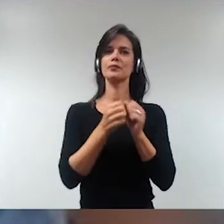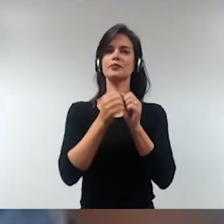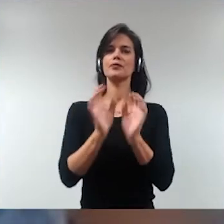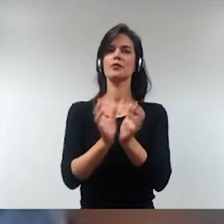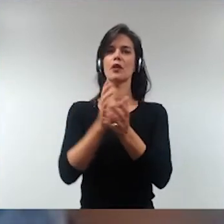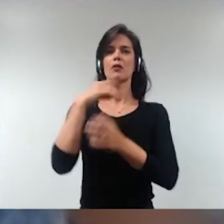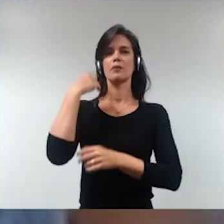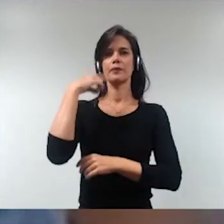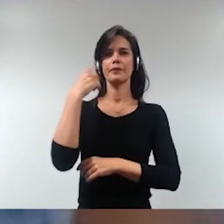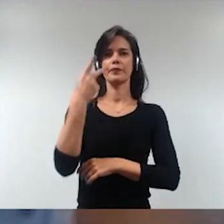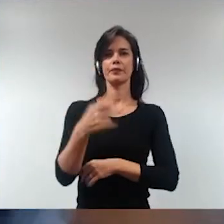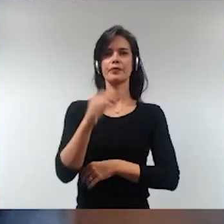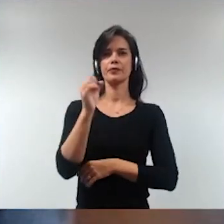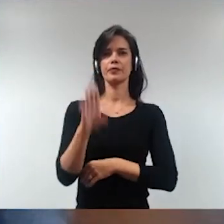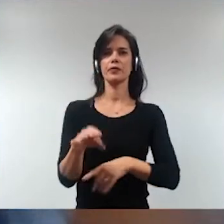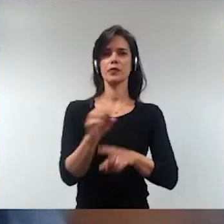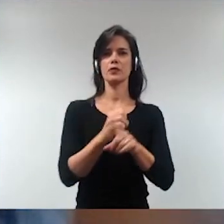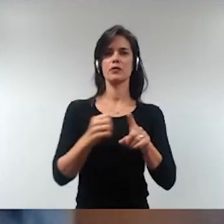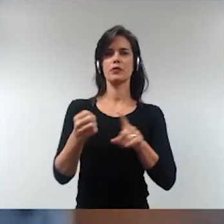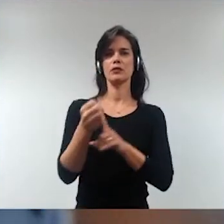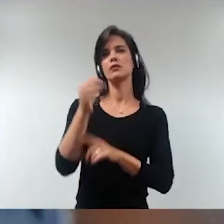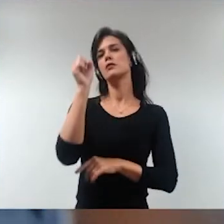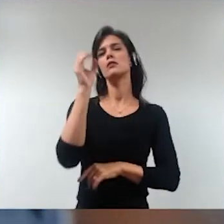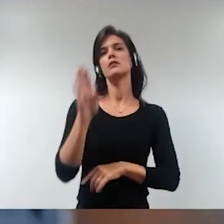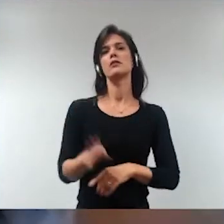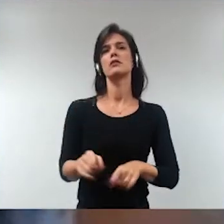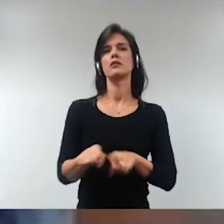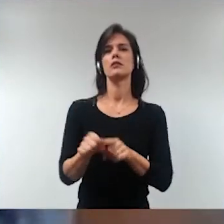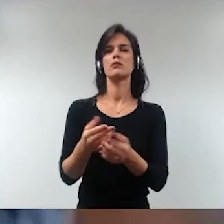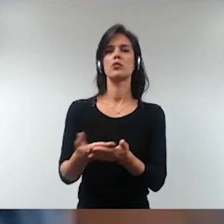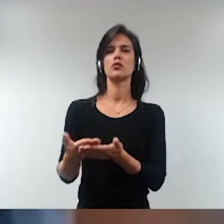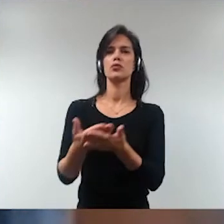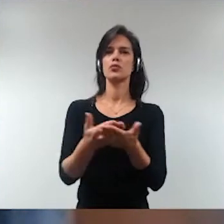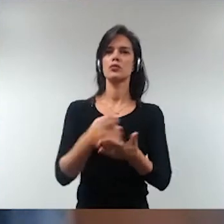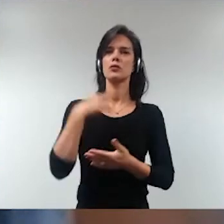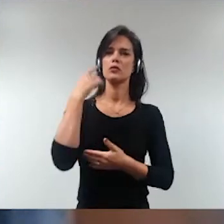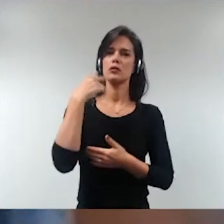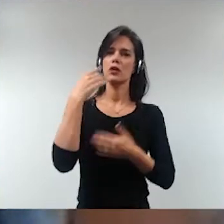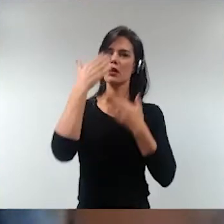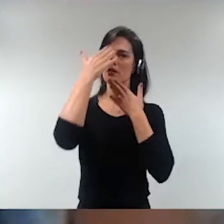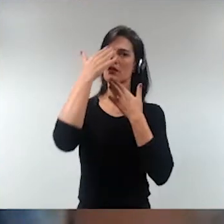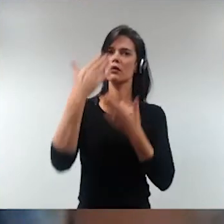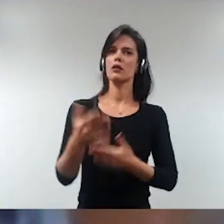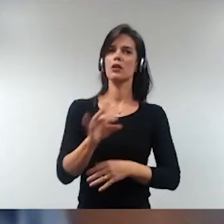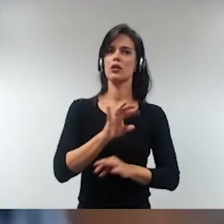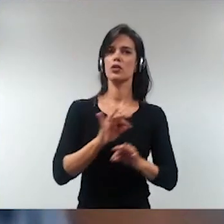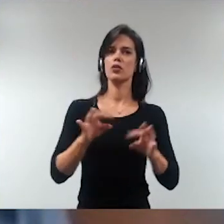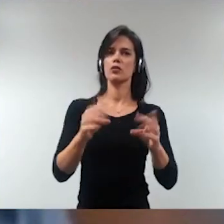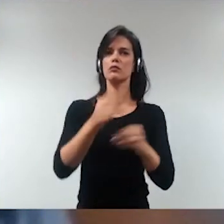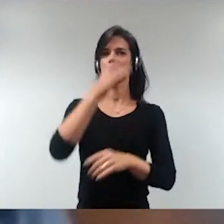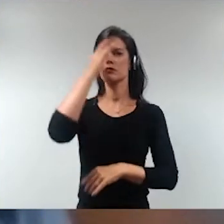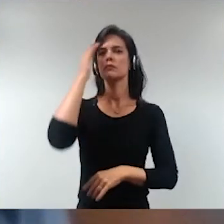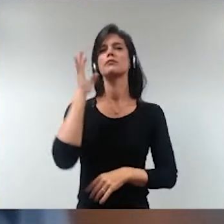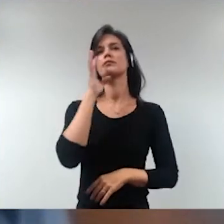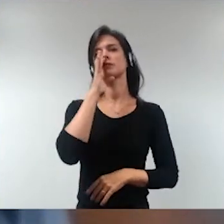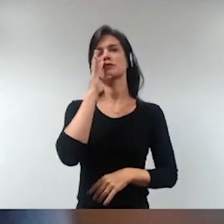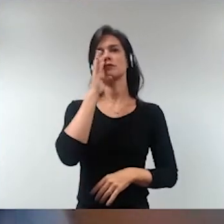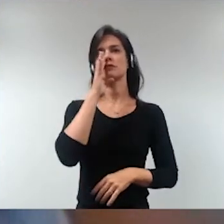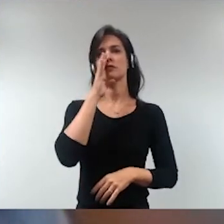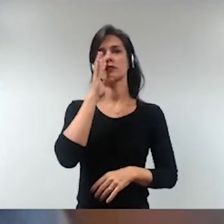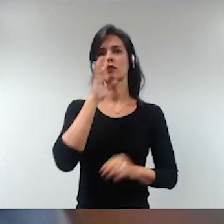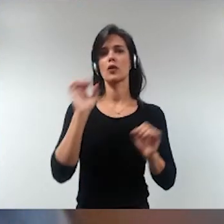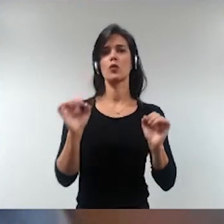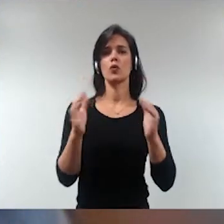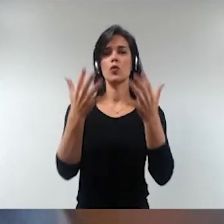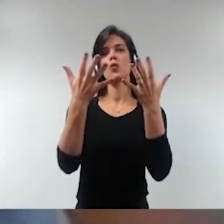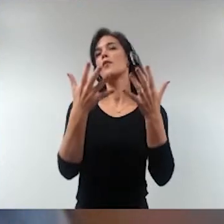advocacia brasileira, com a sociedade brasileira, aos estudantes também, agradecer a participação de todos vocês. O evento é histórico porque